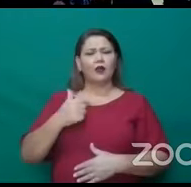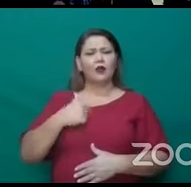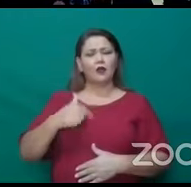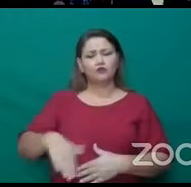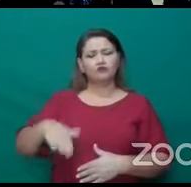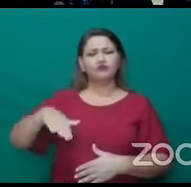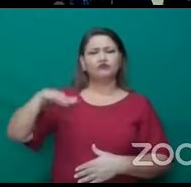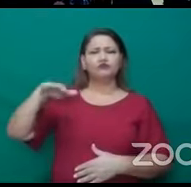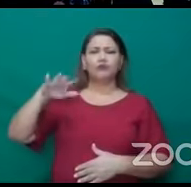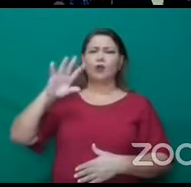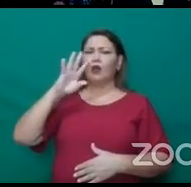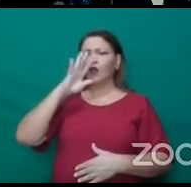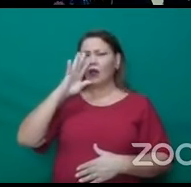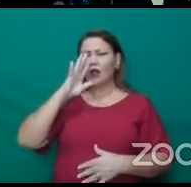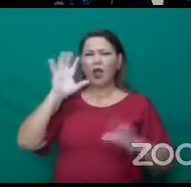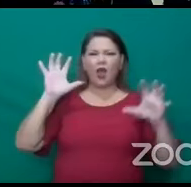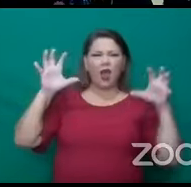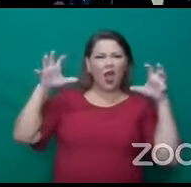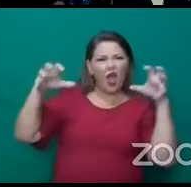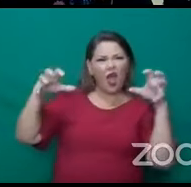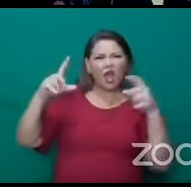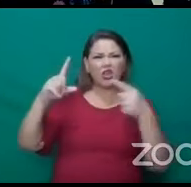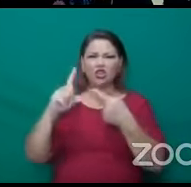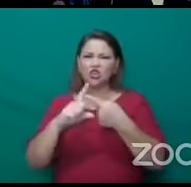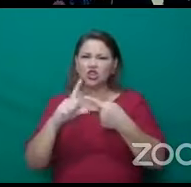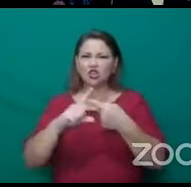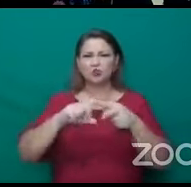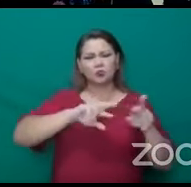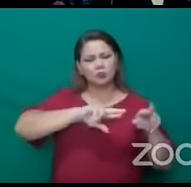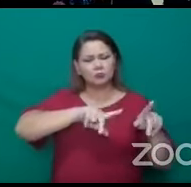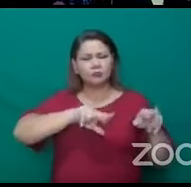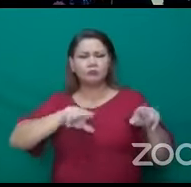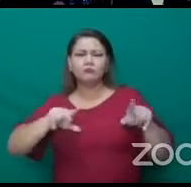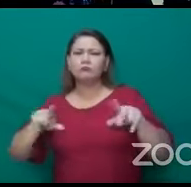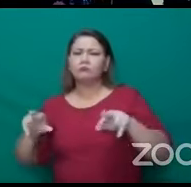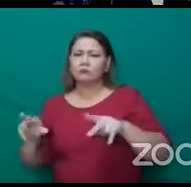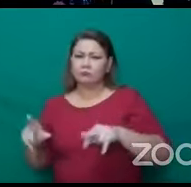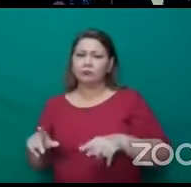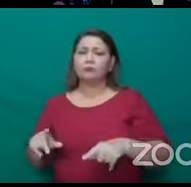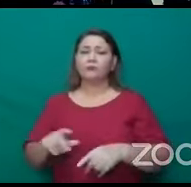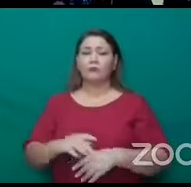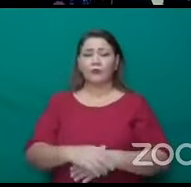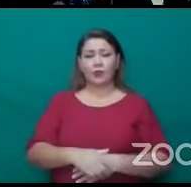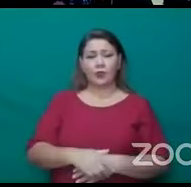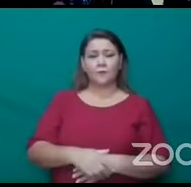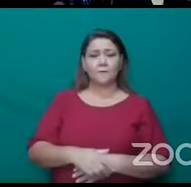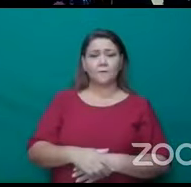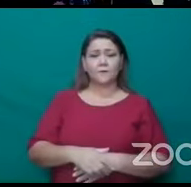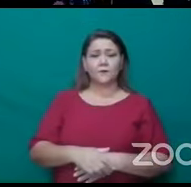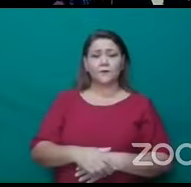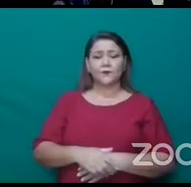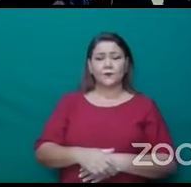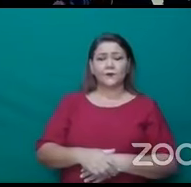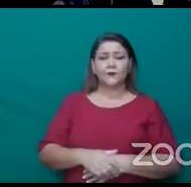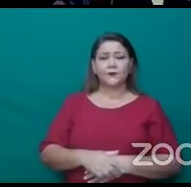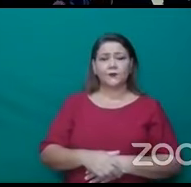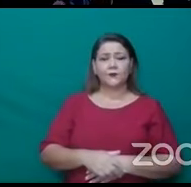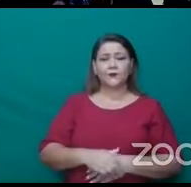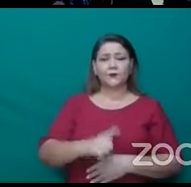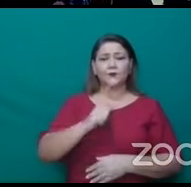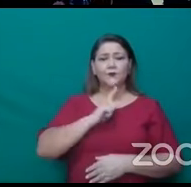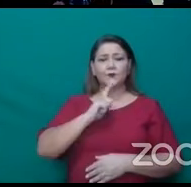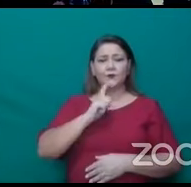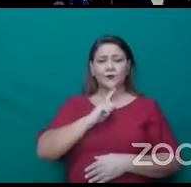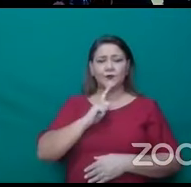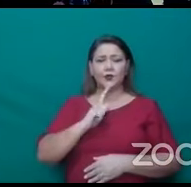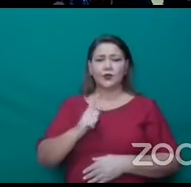terror de vários tipos, assim, não só o slasher, né? Já que o Verão Sangrento é um slasher, mas assim, eu via muita coisa. Então, eu